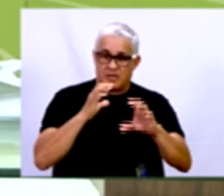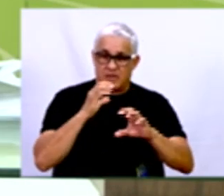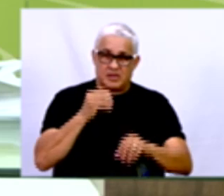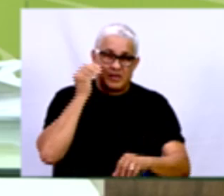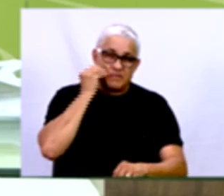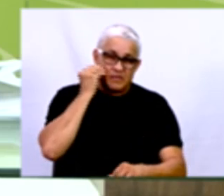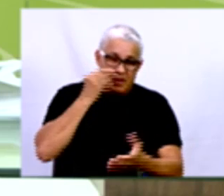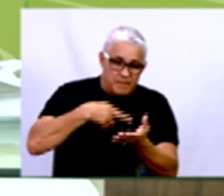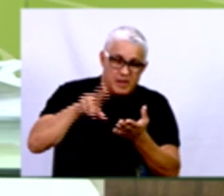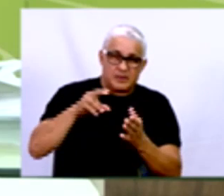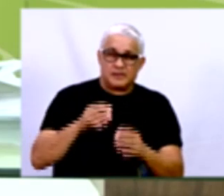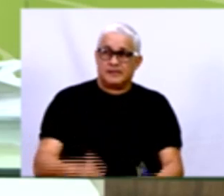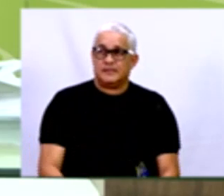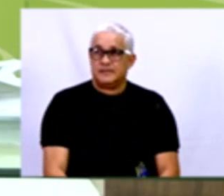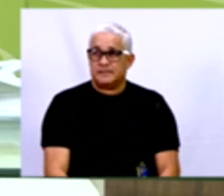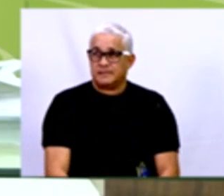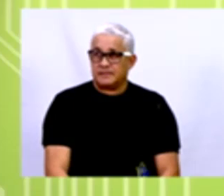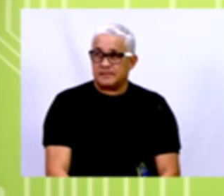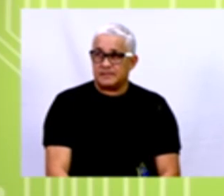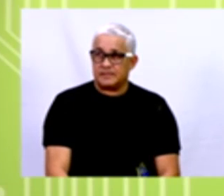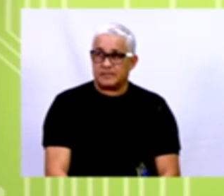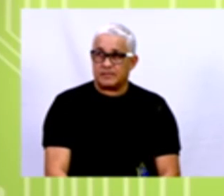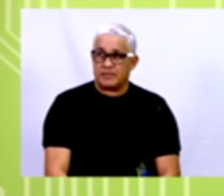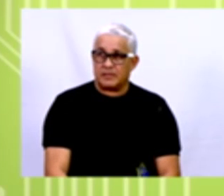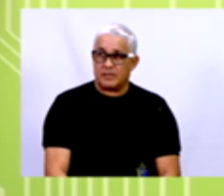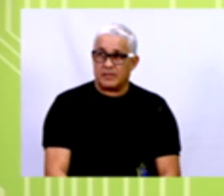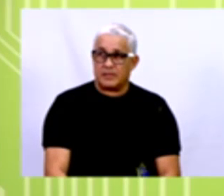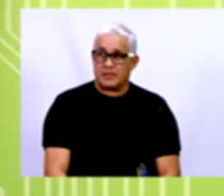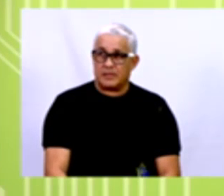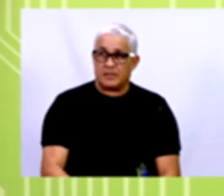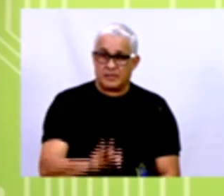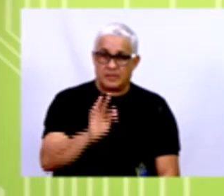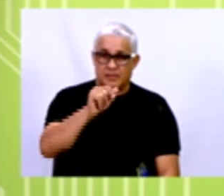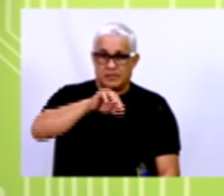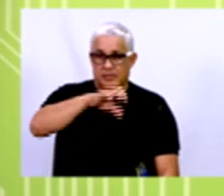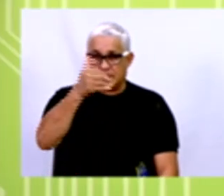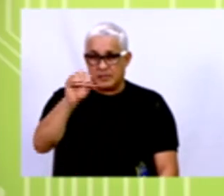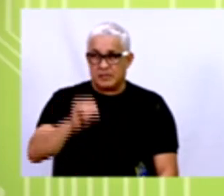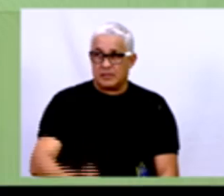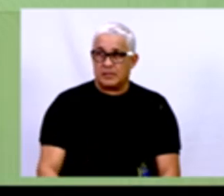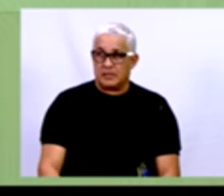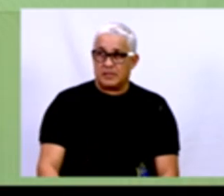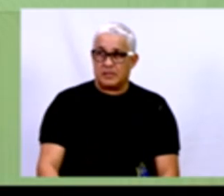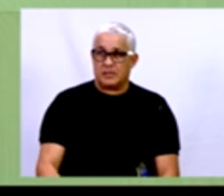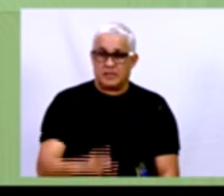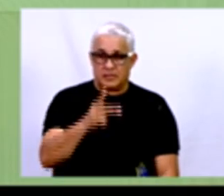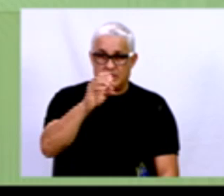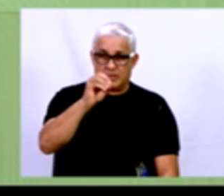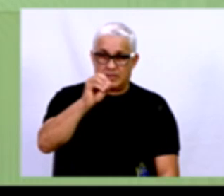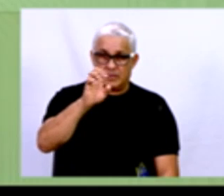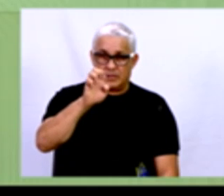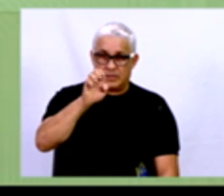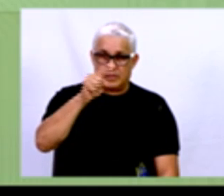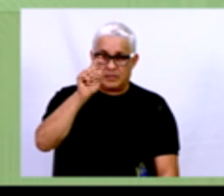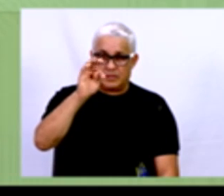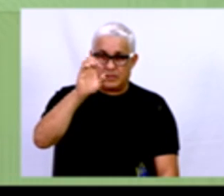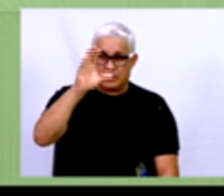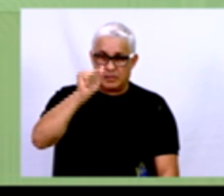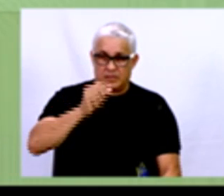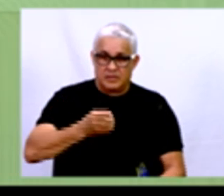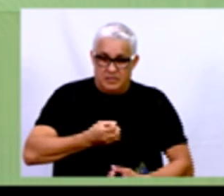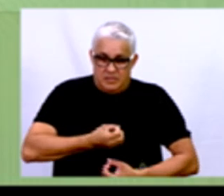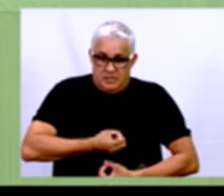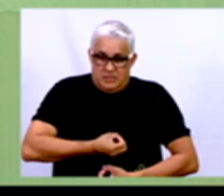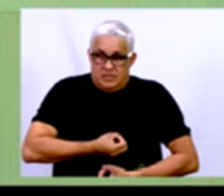para ela, no caso, né? Vamos para a próxima função, então, que é a função poética. Vejamos o exemplo?